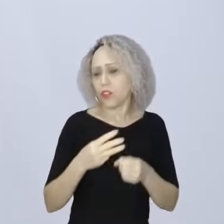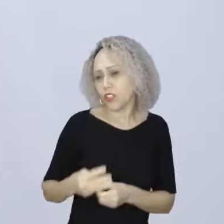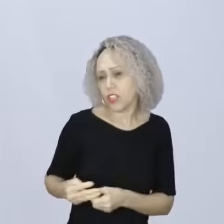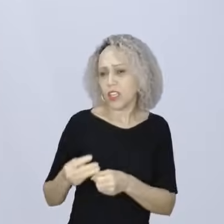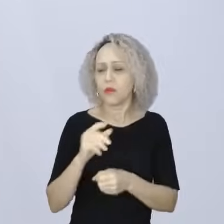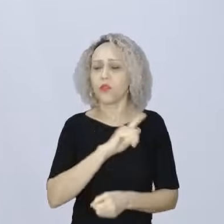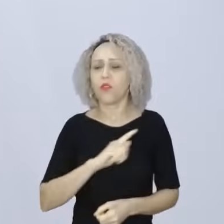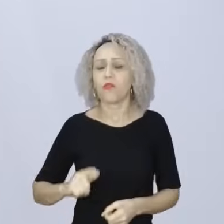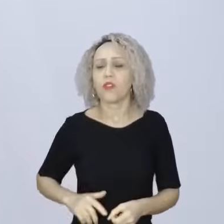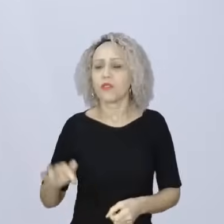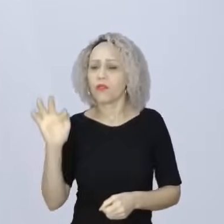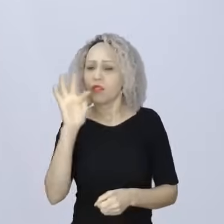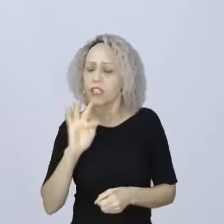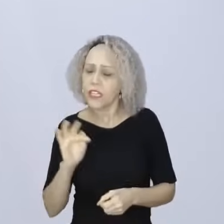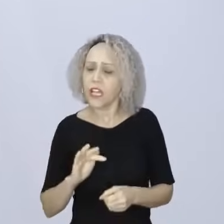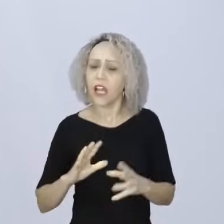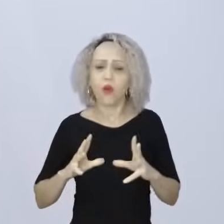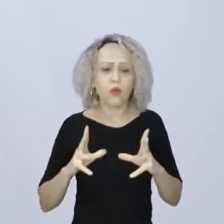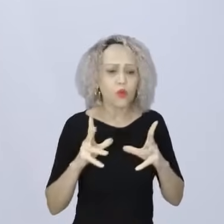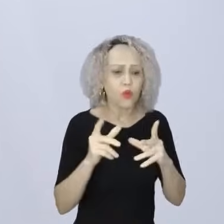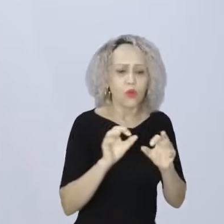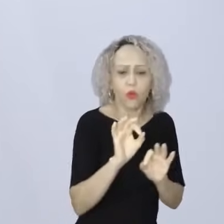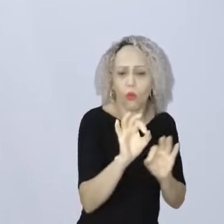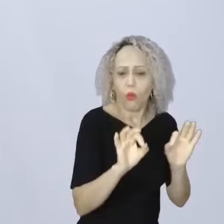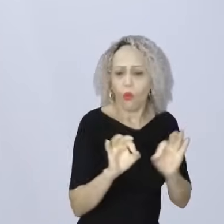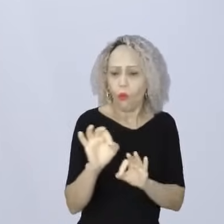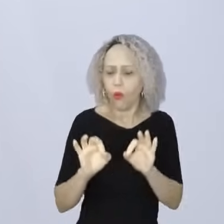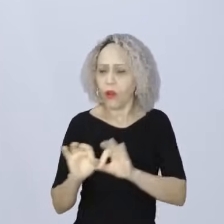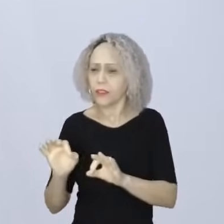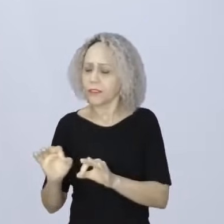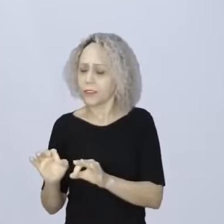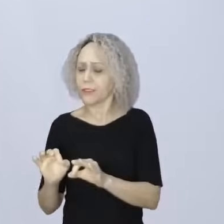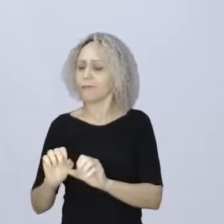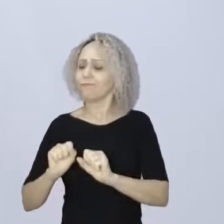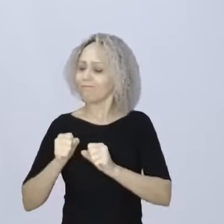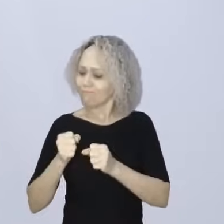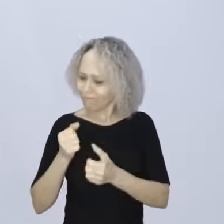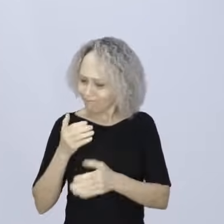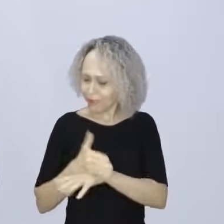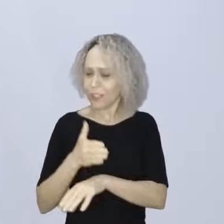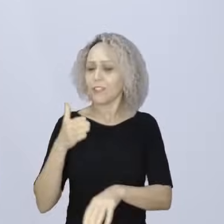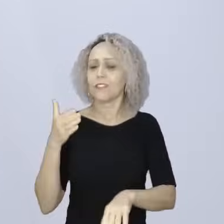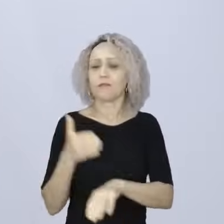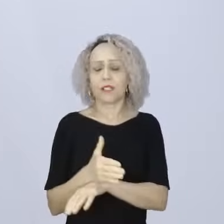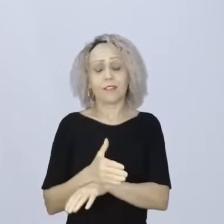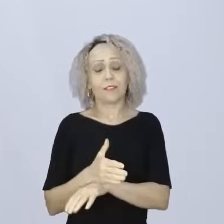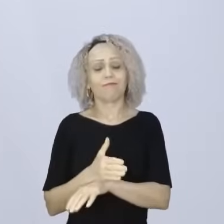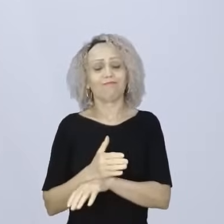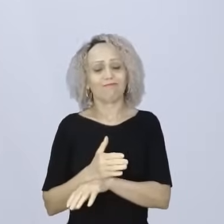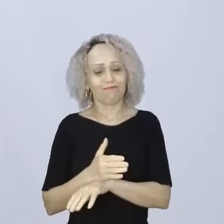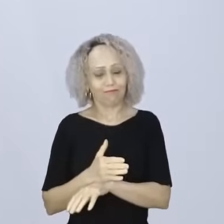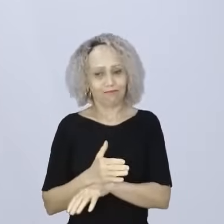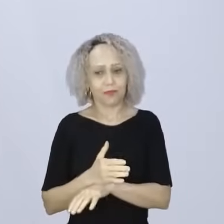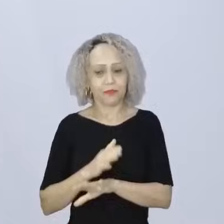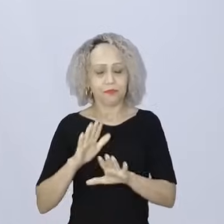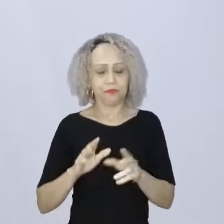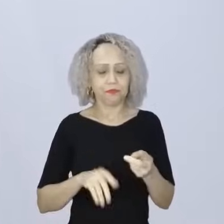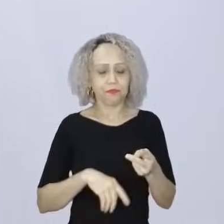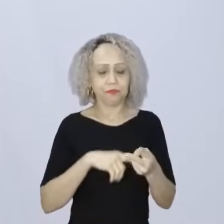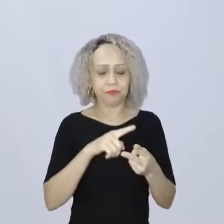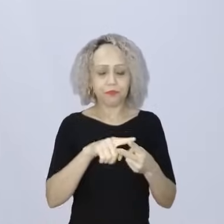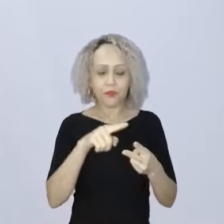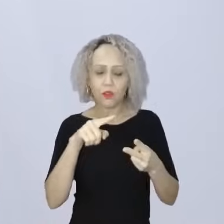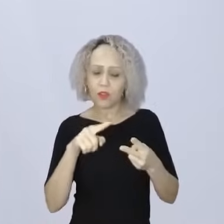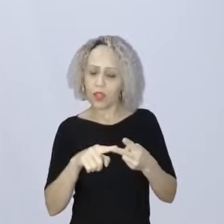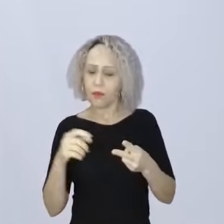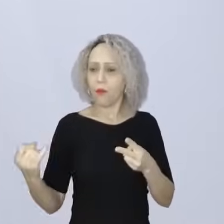setor produtivo, participaram muito ativamente. Então esses são 2 temas muito